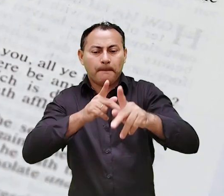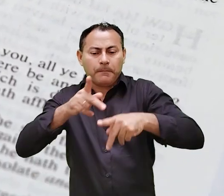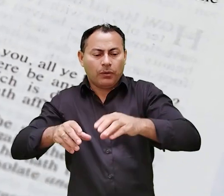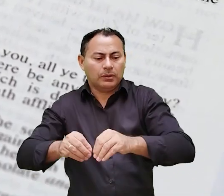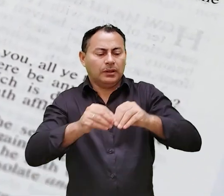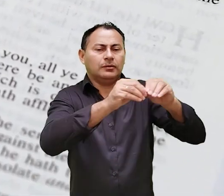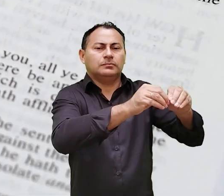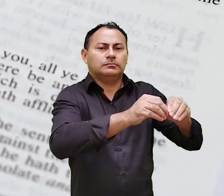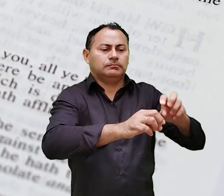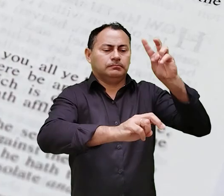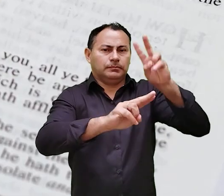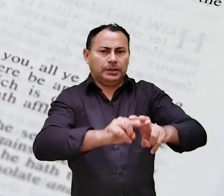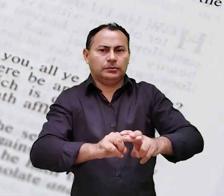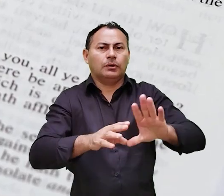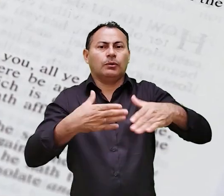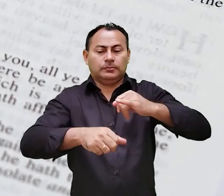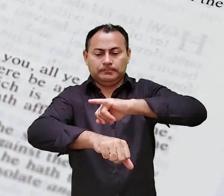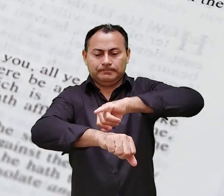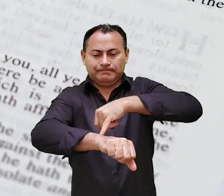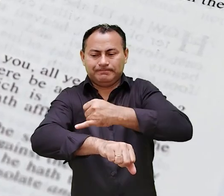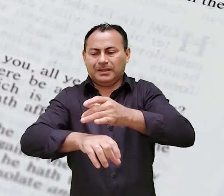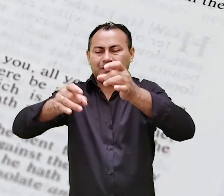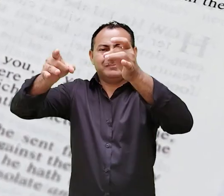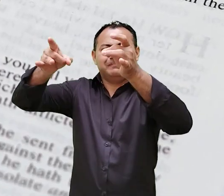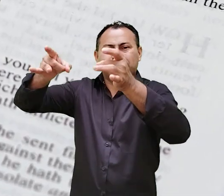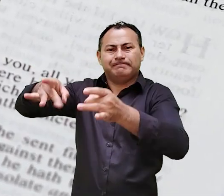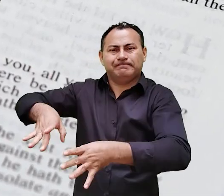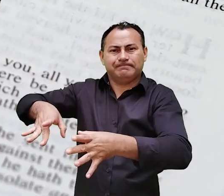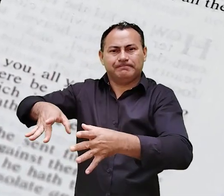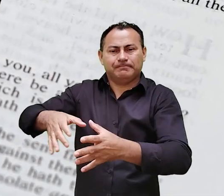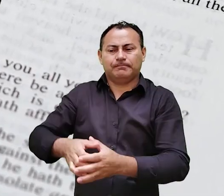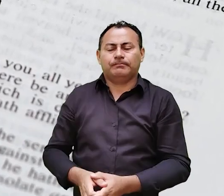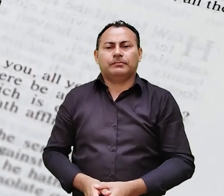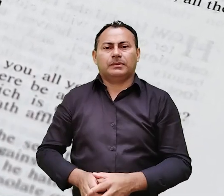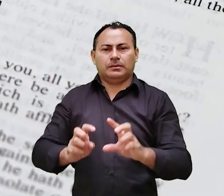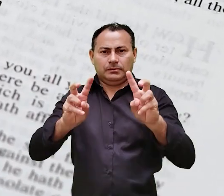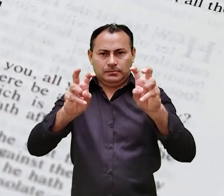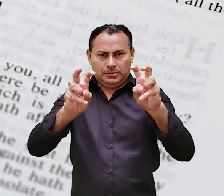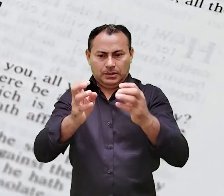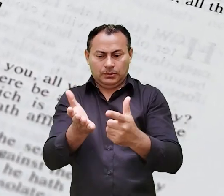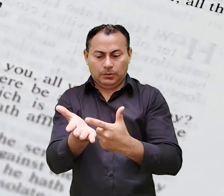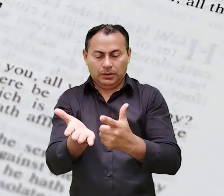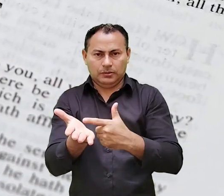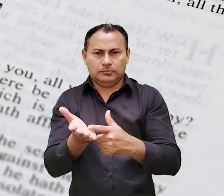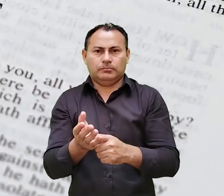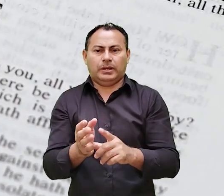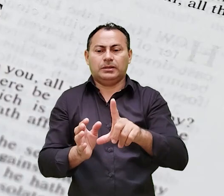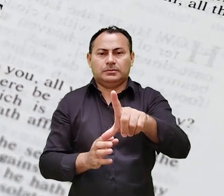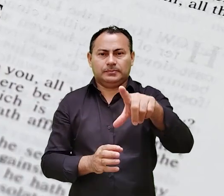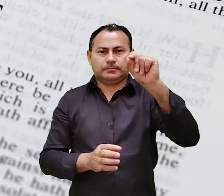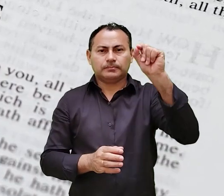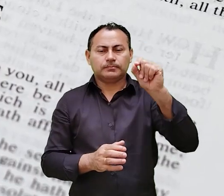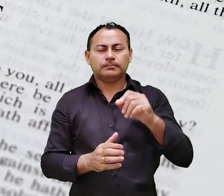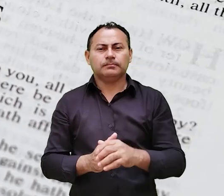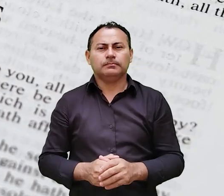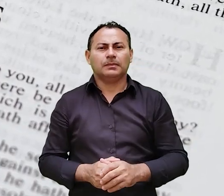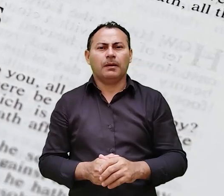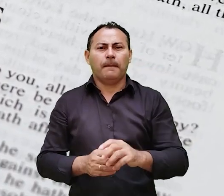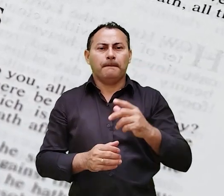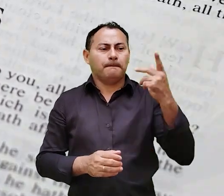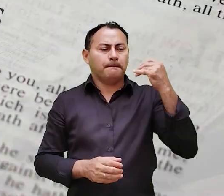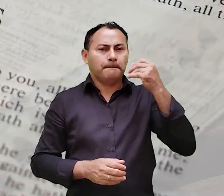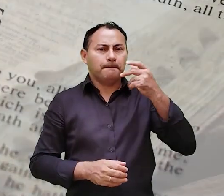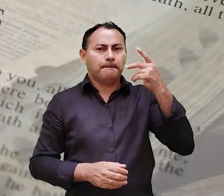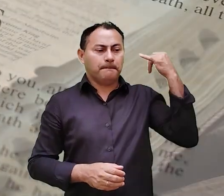tinha sido levado cativo, quando Jerusalém estava abandonada. O título do livro foi bem escolhido.